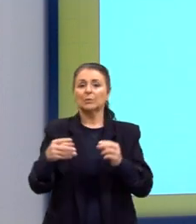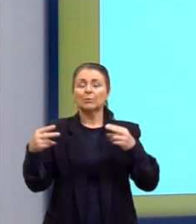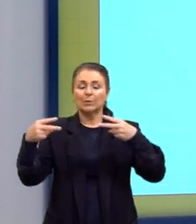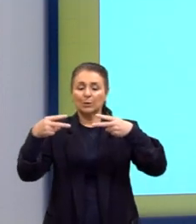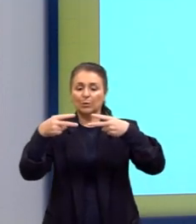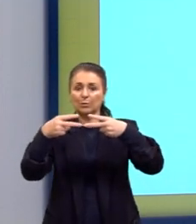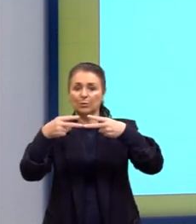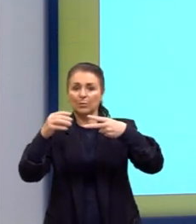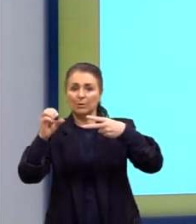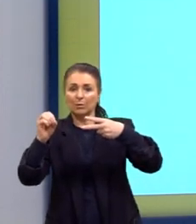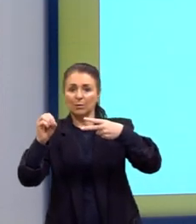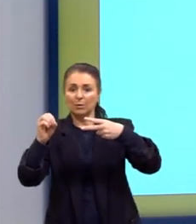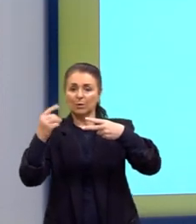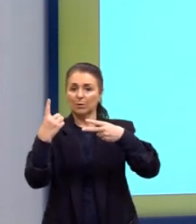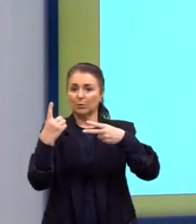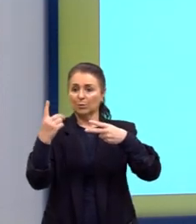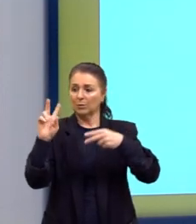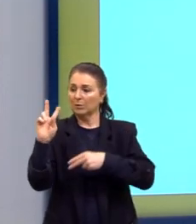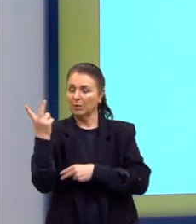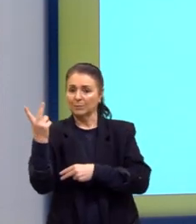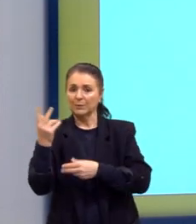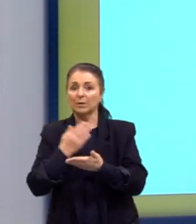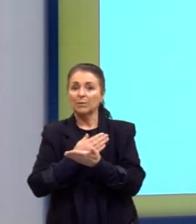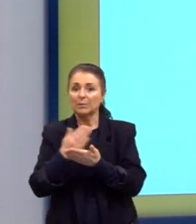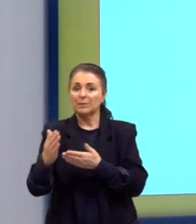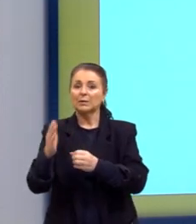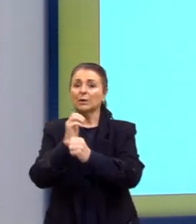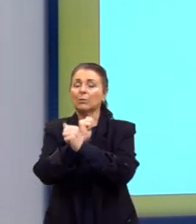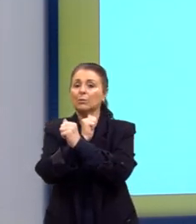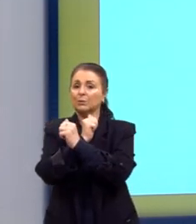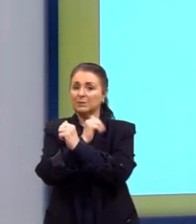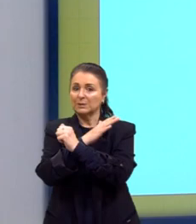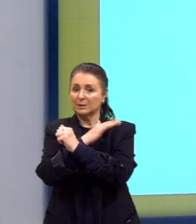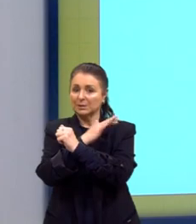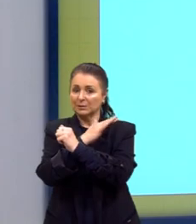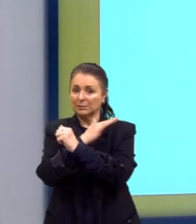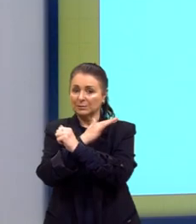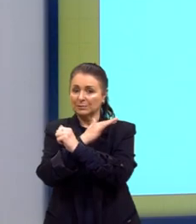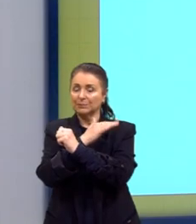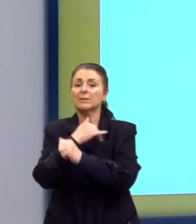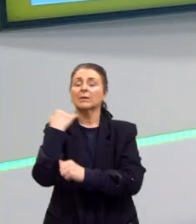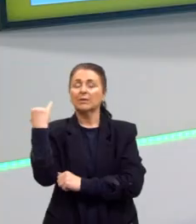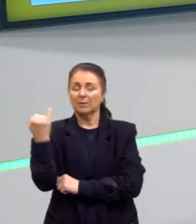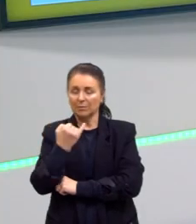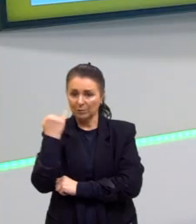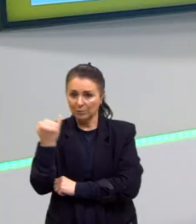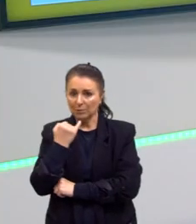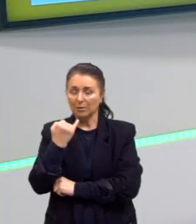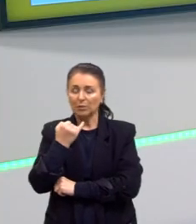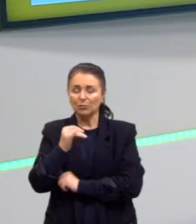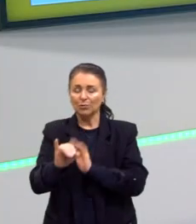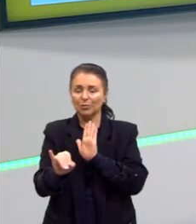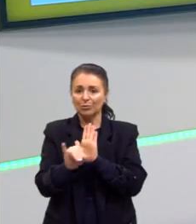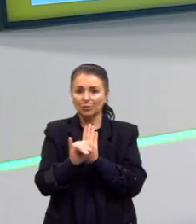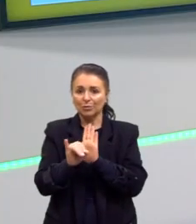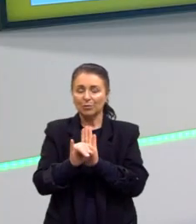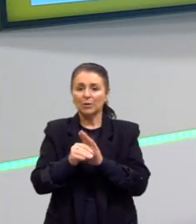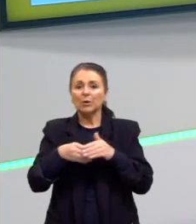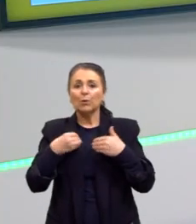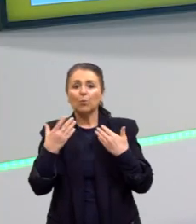e 1 h e formando nossos ácidos que a gente vai ver mais para frente então é bem importante saber identificar